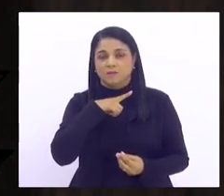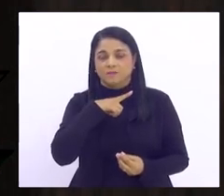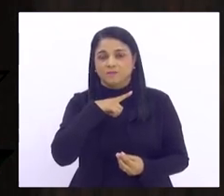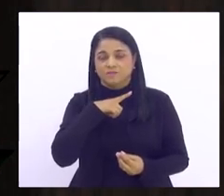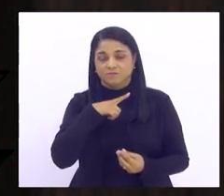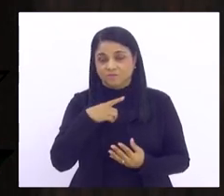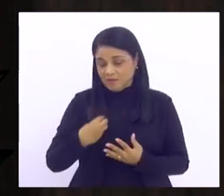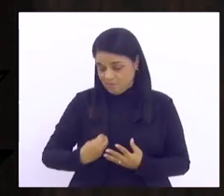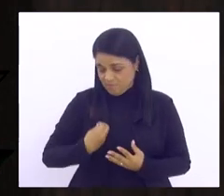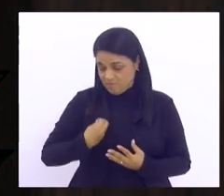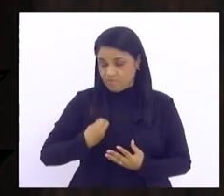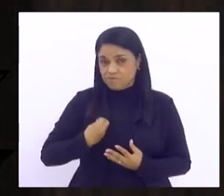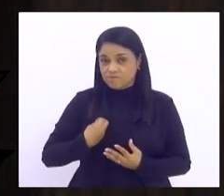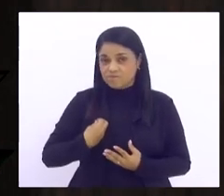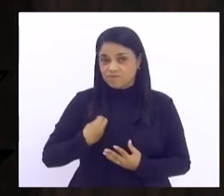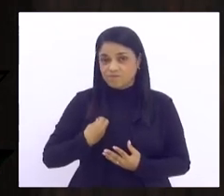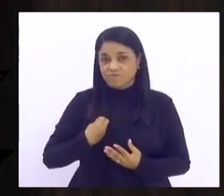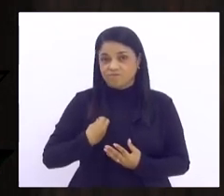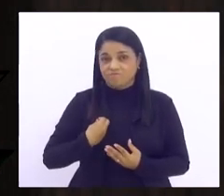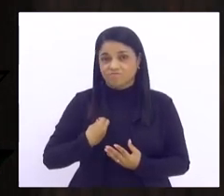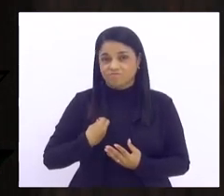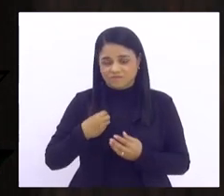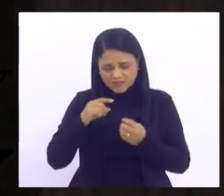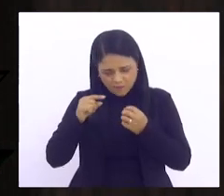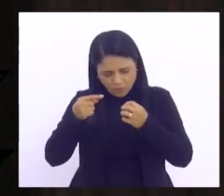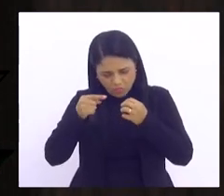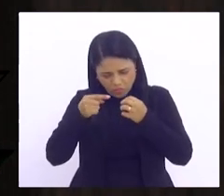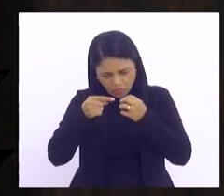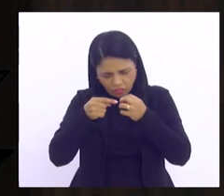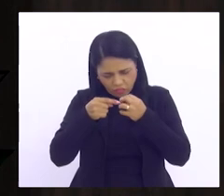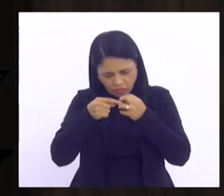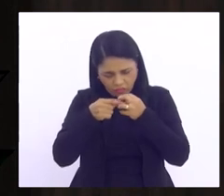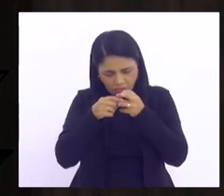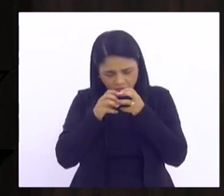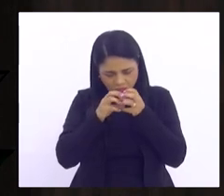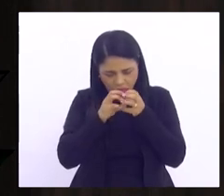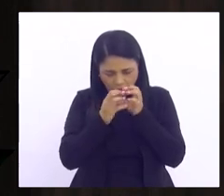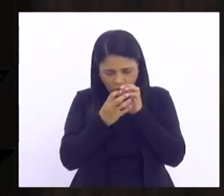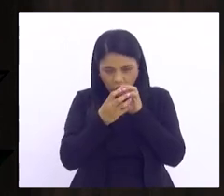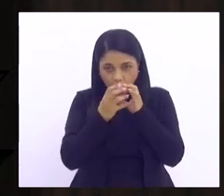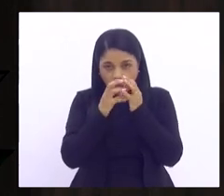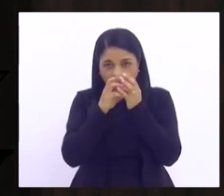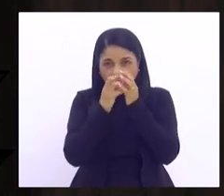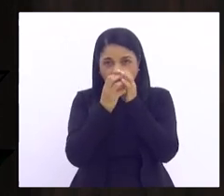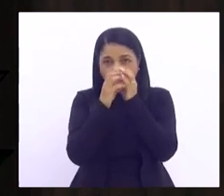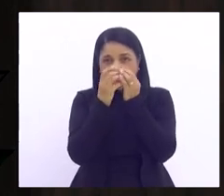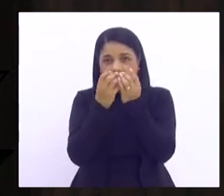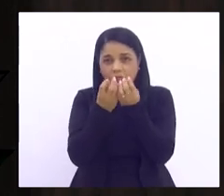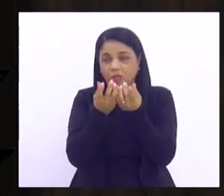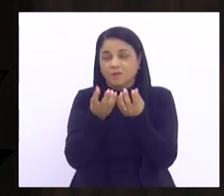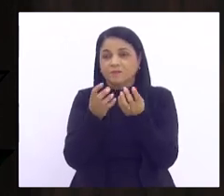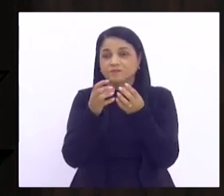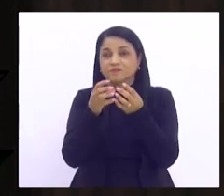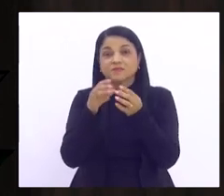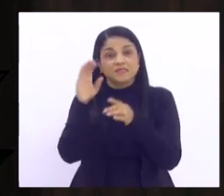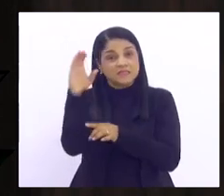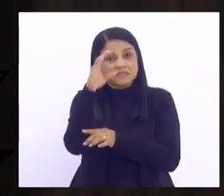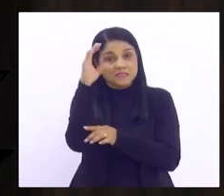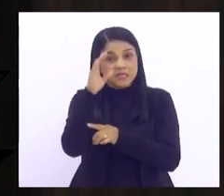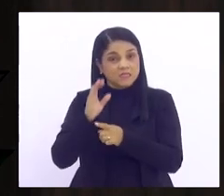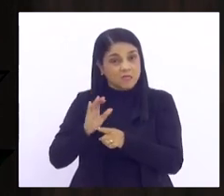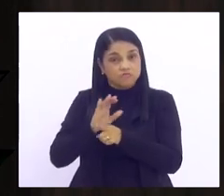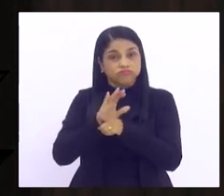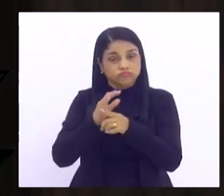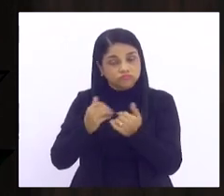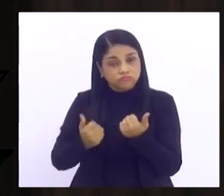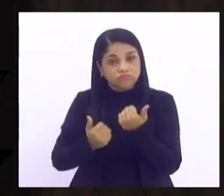vital desde a fecundação do espermatozoide no óvulo. Portanto, a ciência ela está totalmente favorável à vida. Da